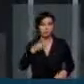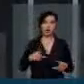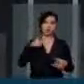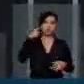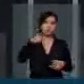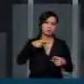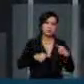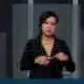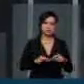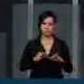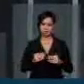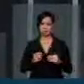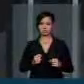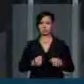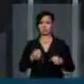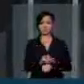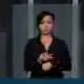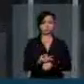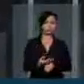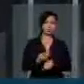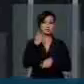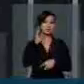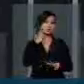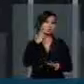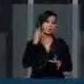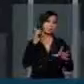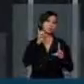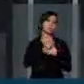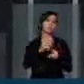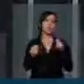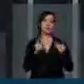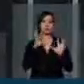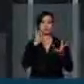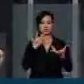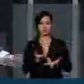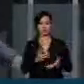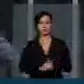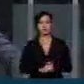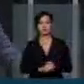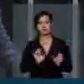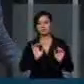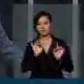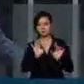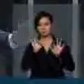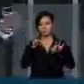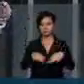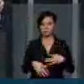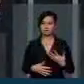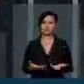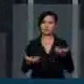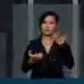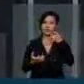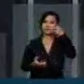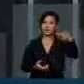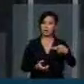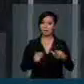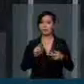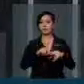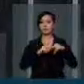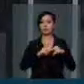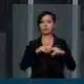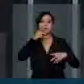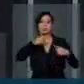eu vou dar só completar meu raciocínio, deputado Silva, com o maior prazer. Então eu queria dizer, senhor presidente, que na questão política também nós